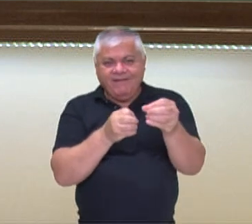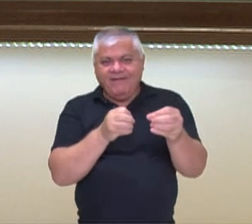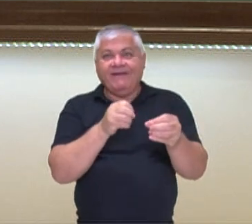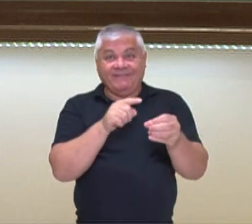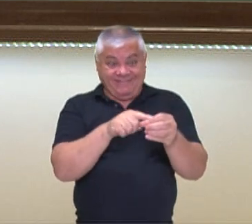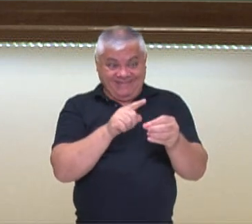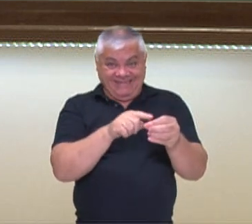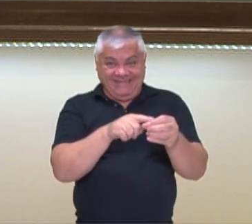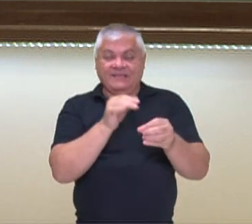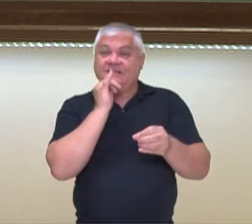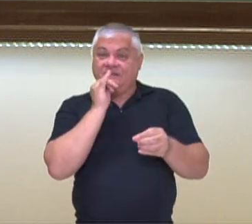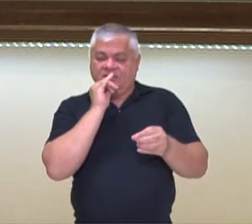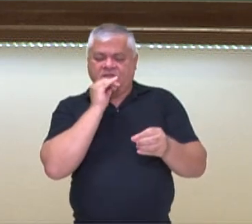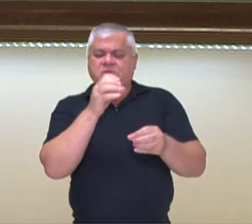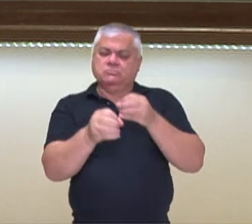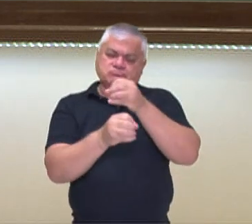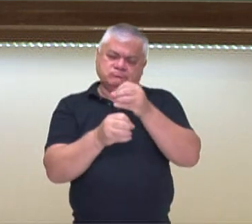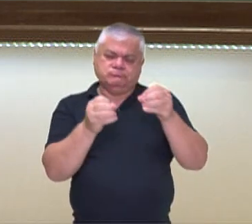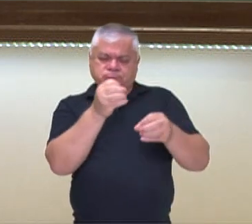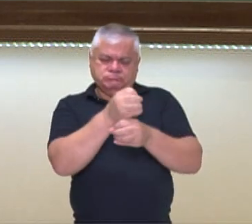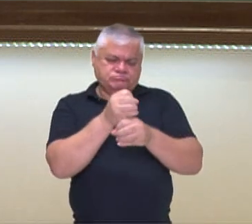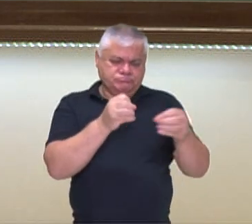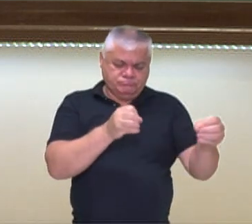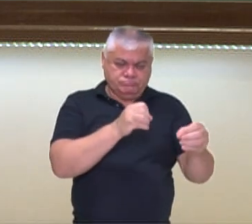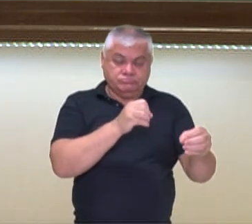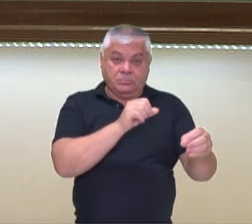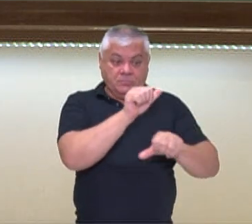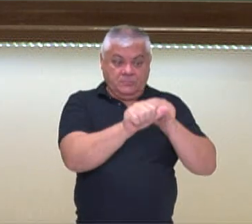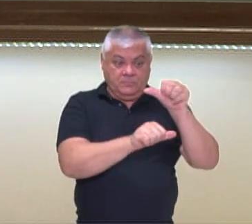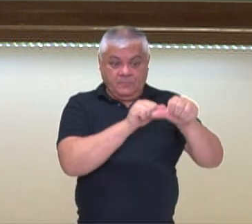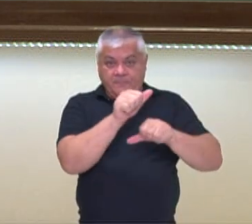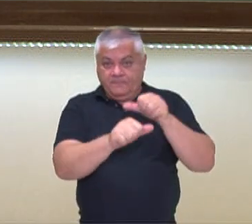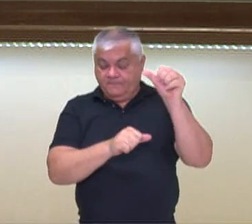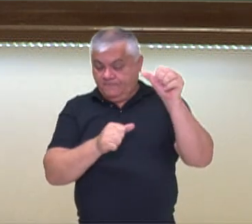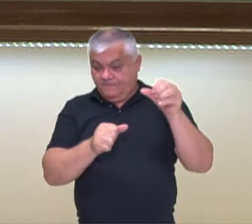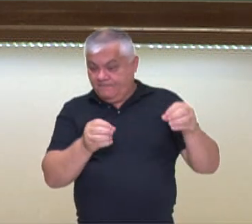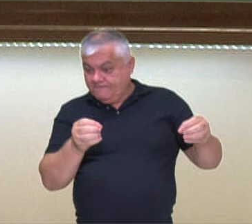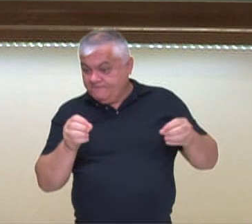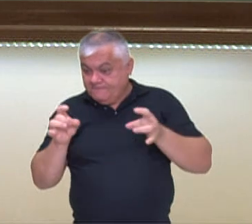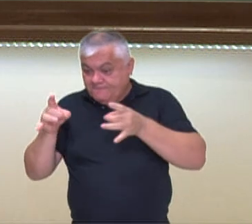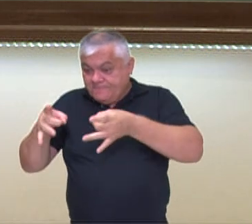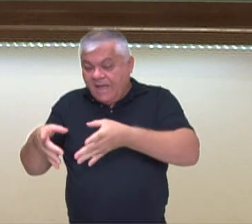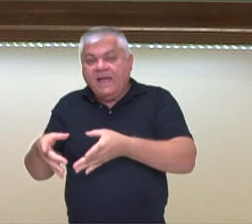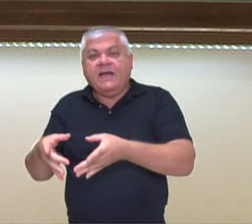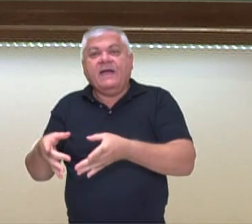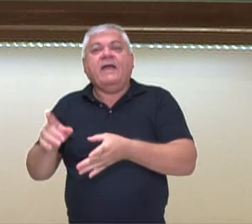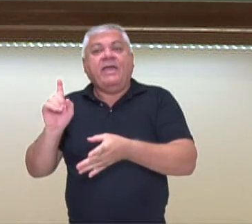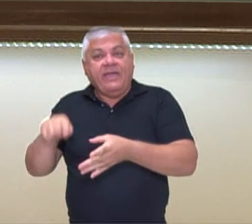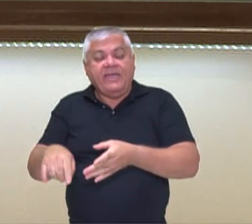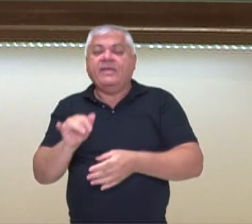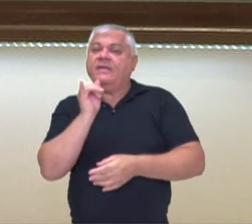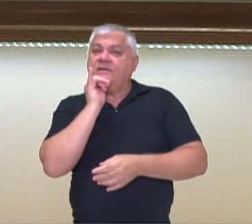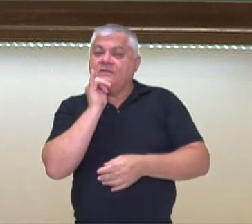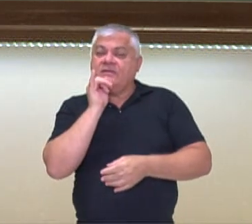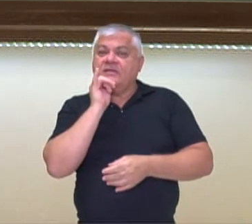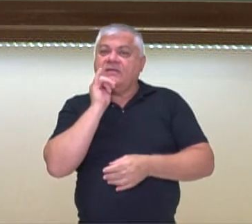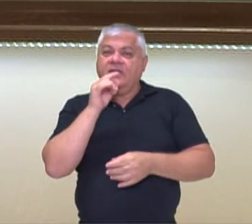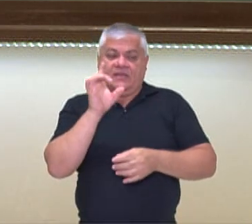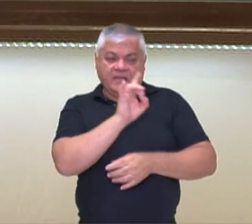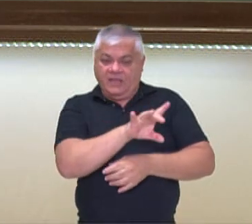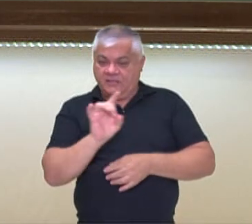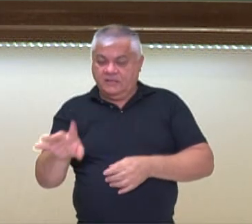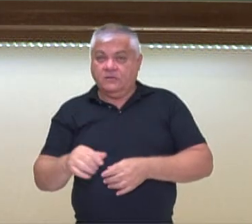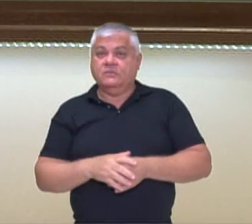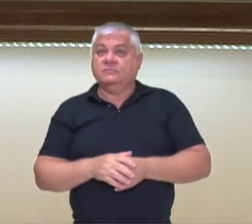de uma substância ou mais, gerando uma substância ou mais a partir dos rearranjos feitos entre as